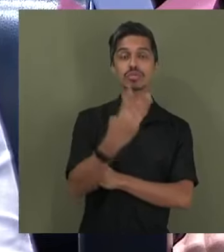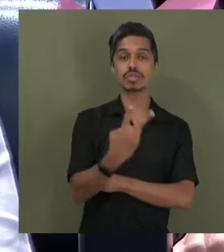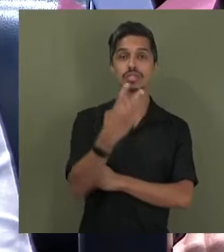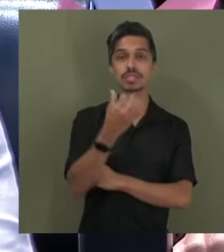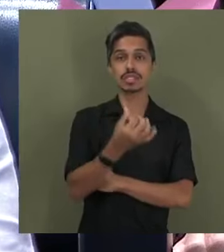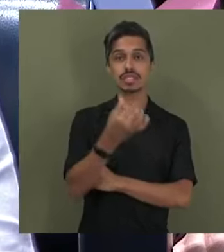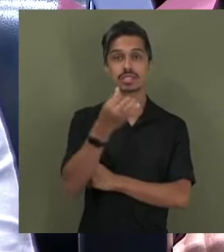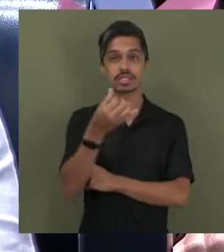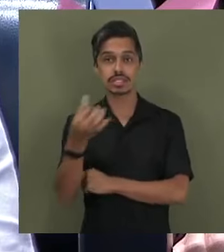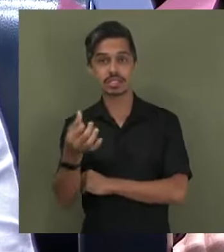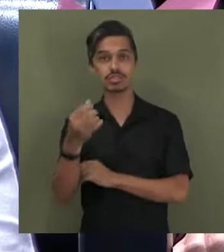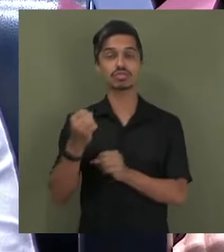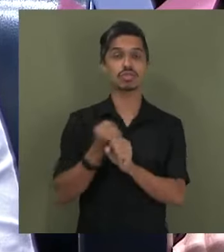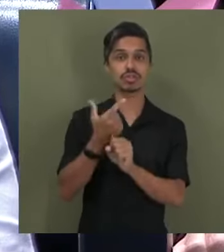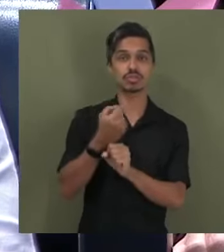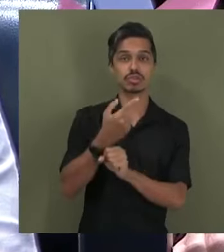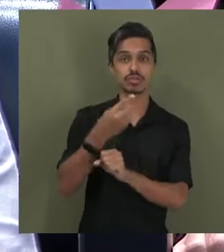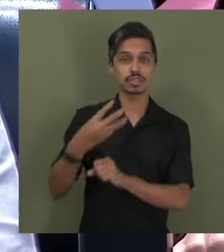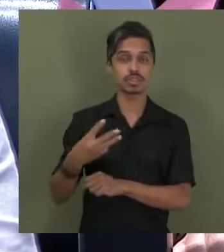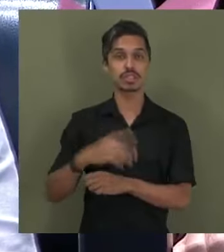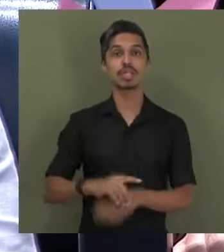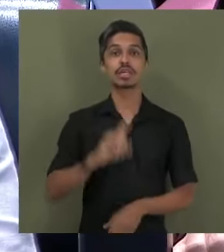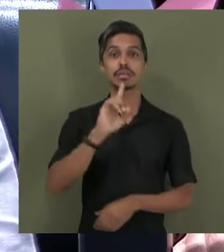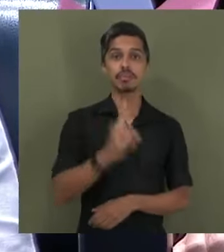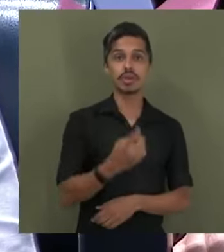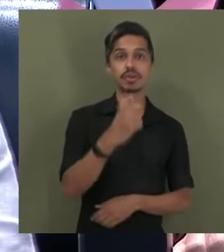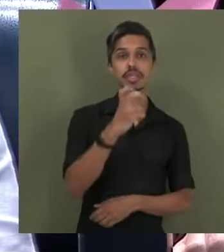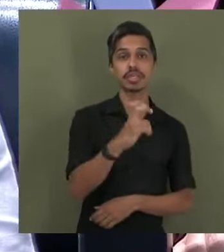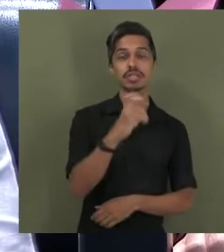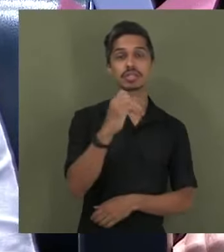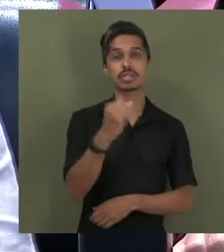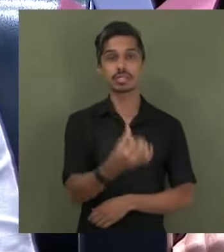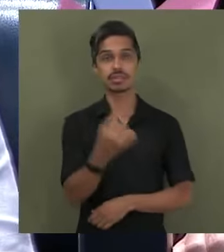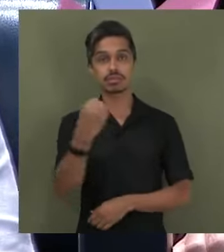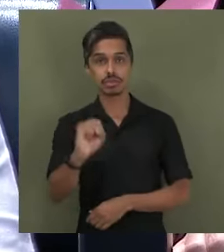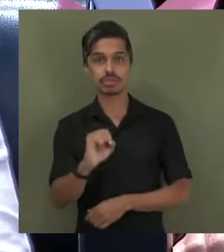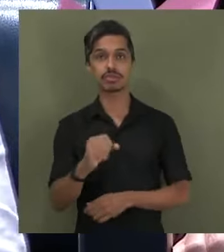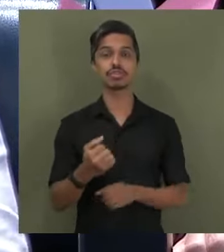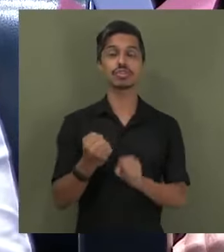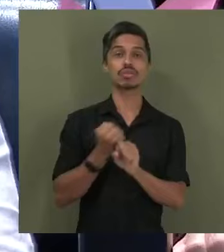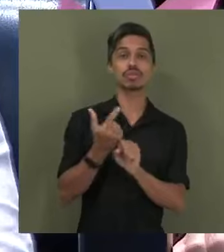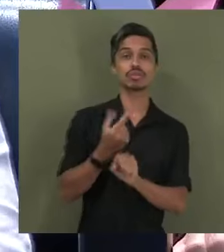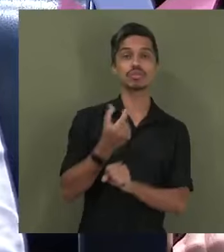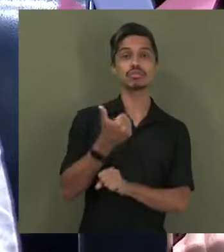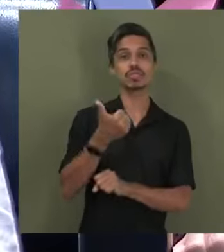4.266 de 2023 e 1.568 de 2019.